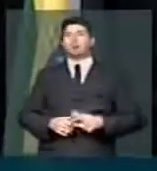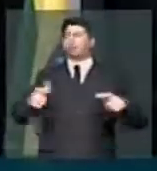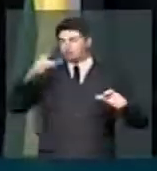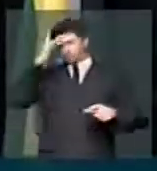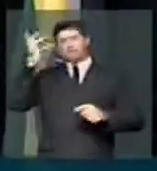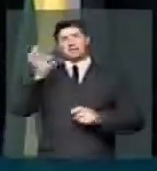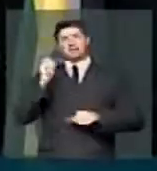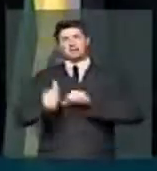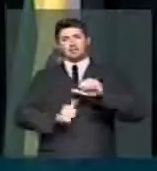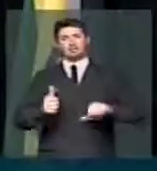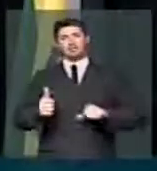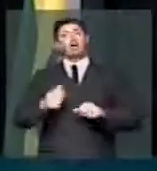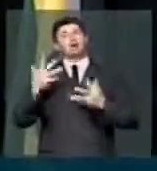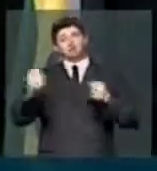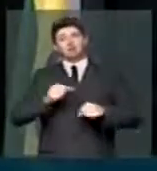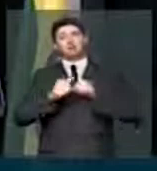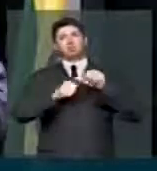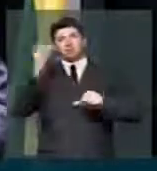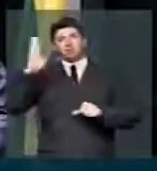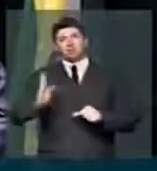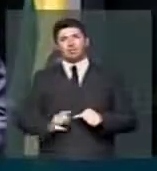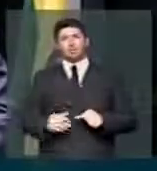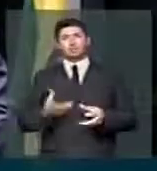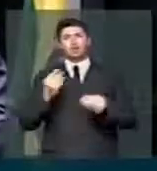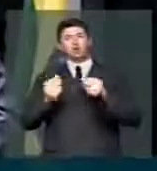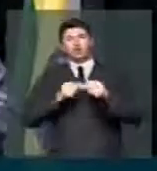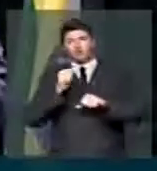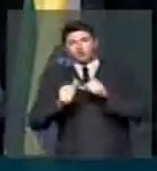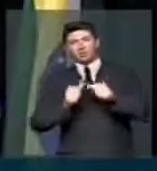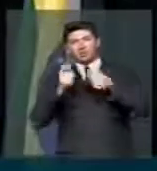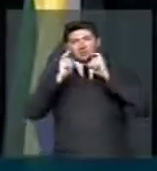mudar, e está na hora de mudar esse Brasil, mudar a maneira de gerir o